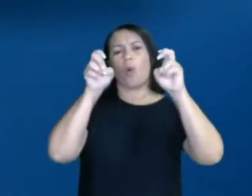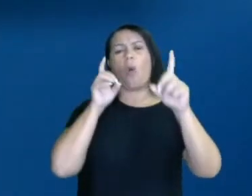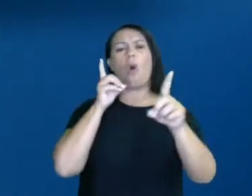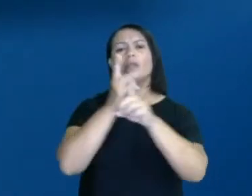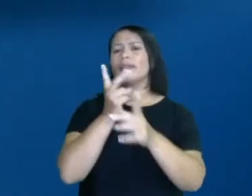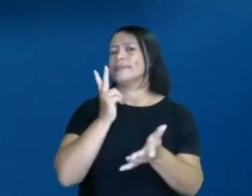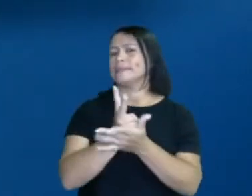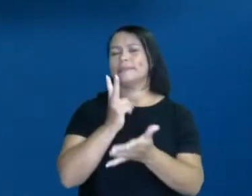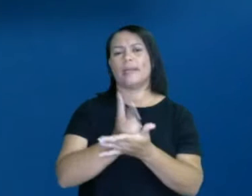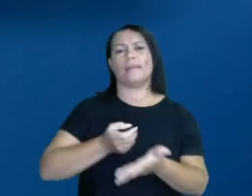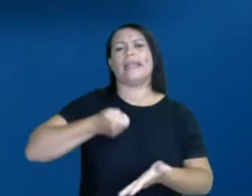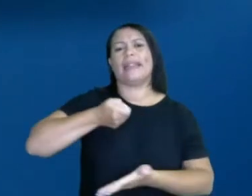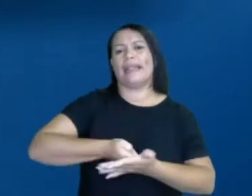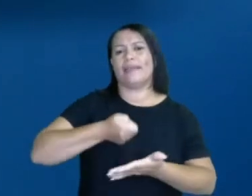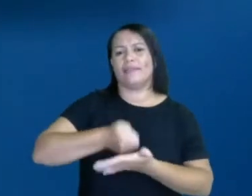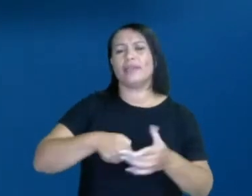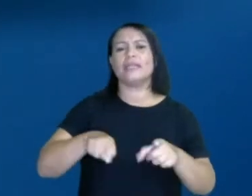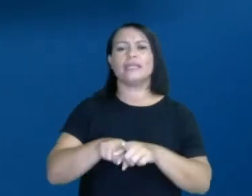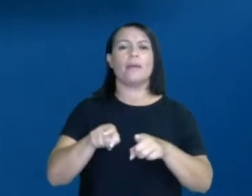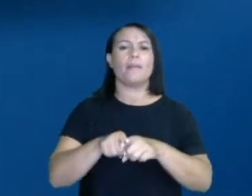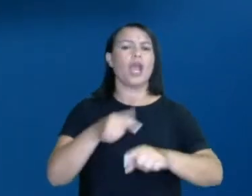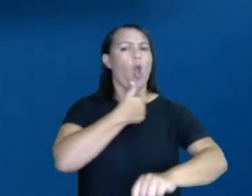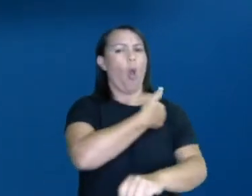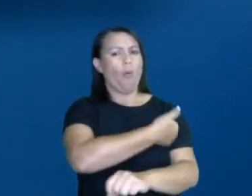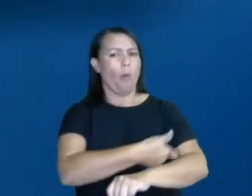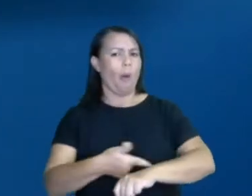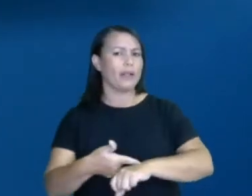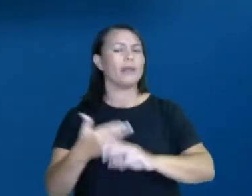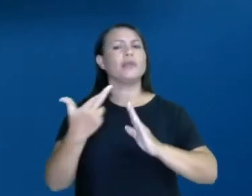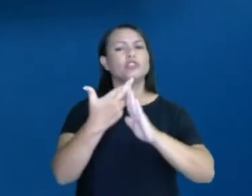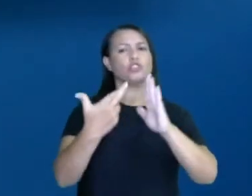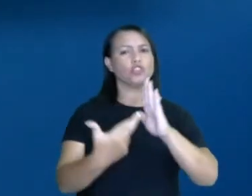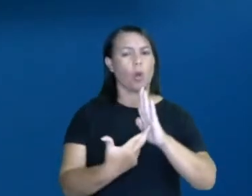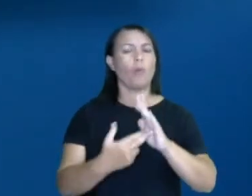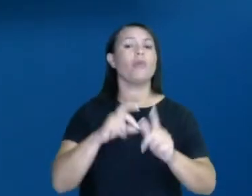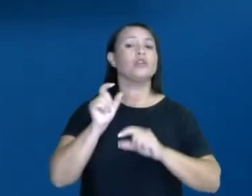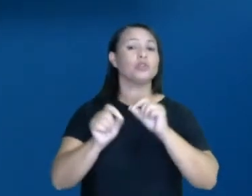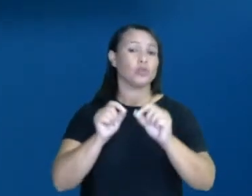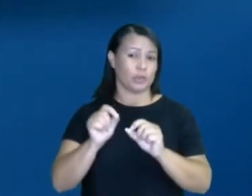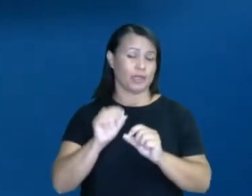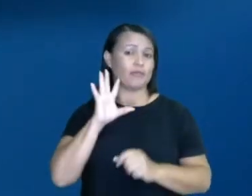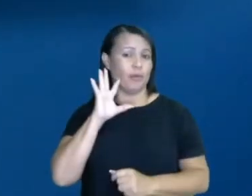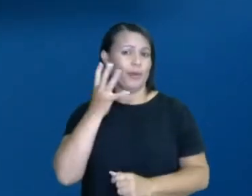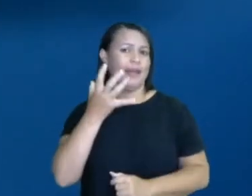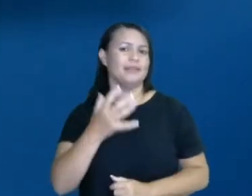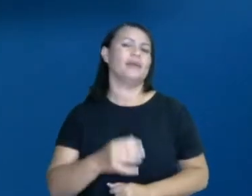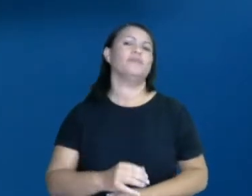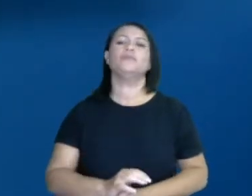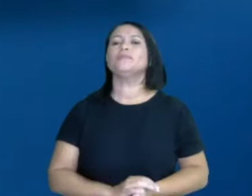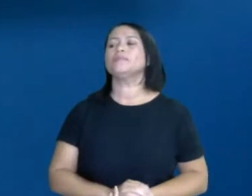esses, deveres e normas de conduta e comportamentos, que devem ser realizados.